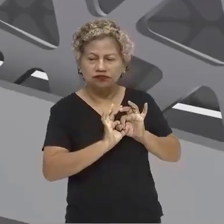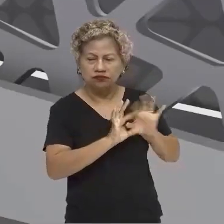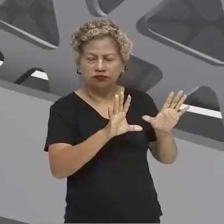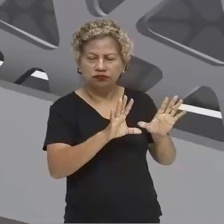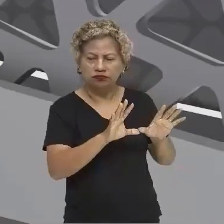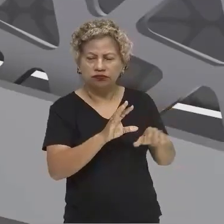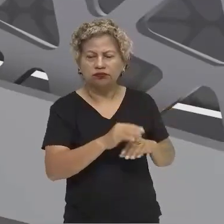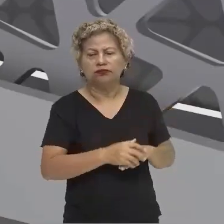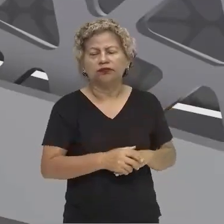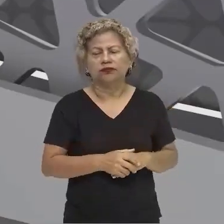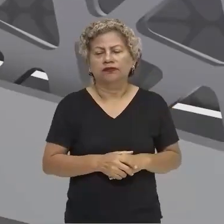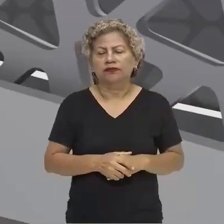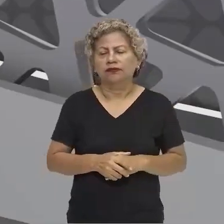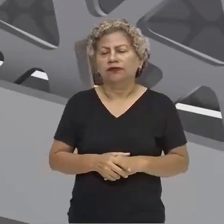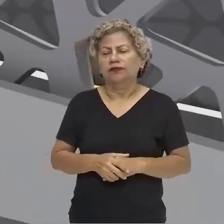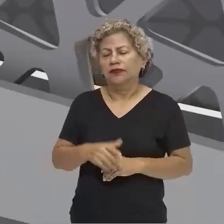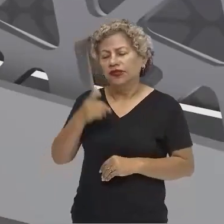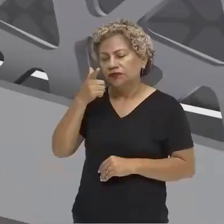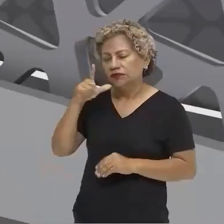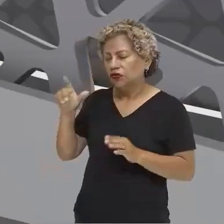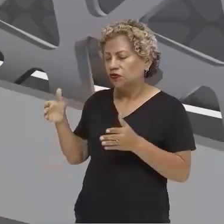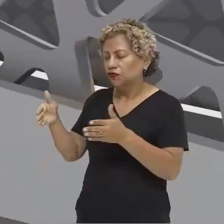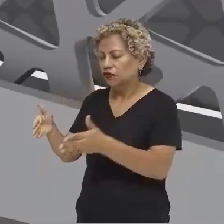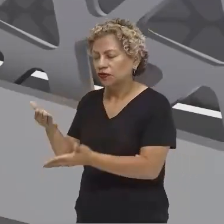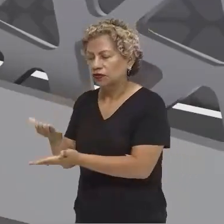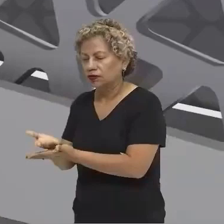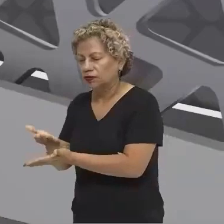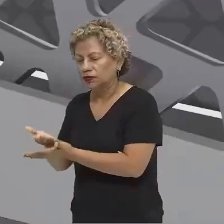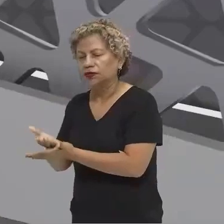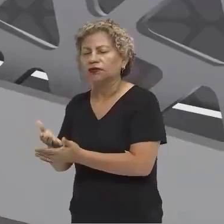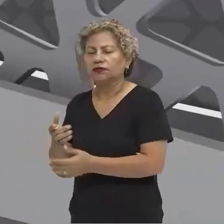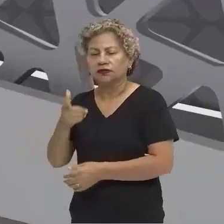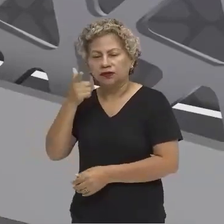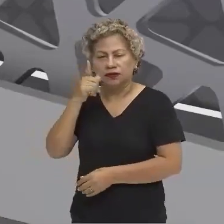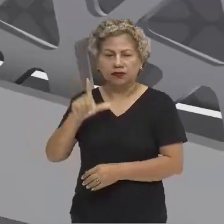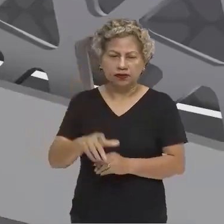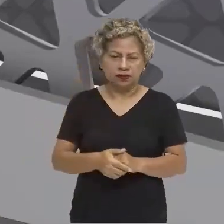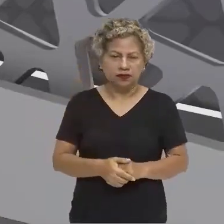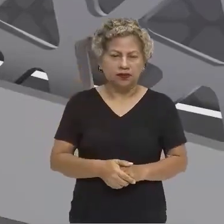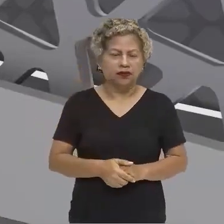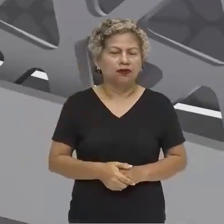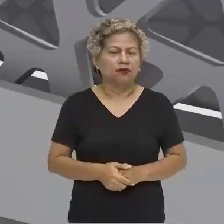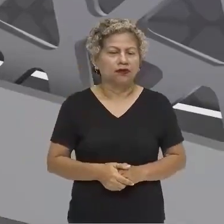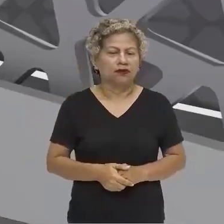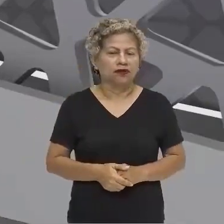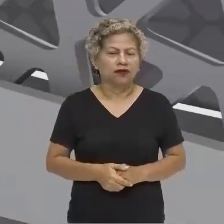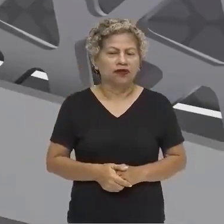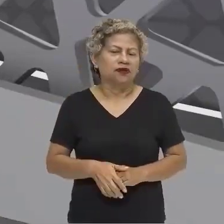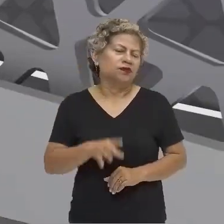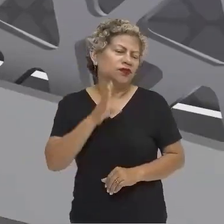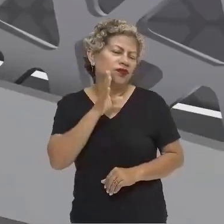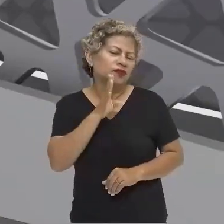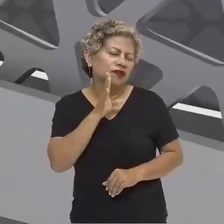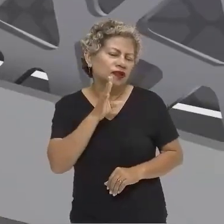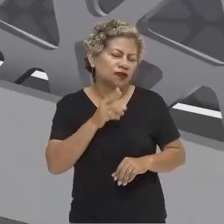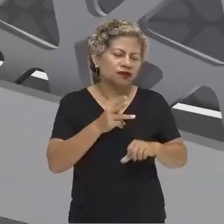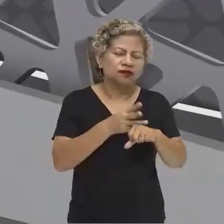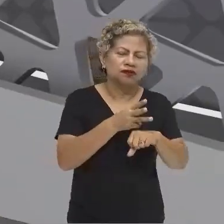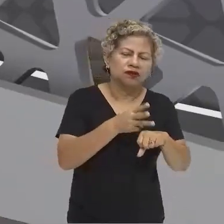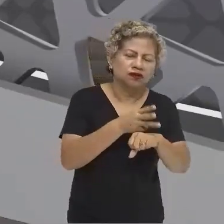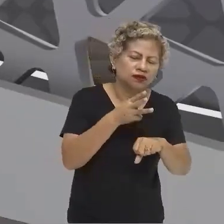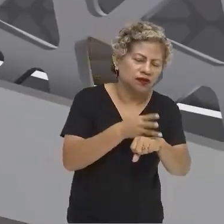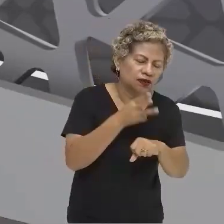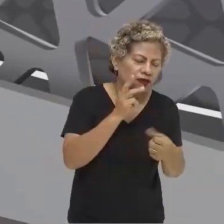coisas para conseguir outras. Algo que vai para... é super legal ficar no WhatsApp. Como é que eu